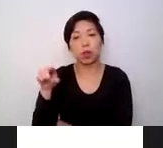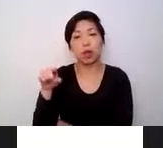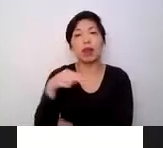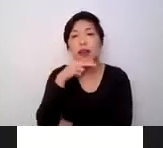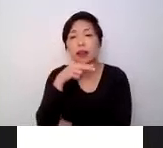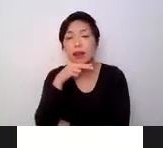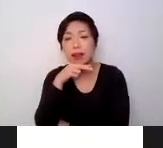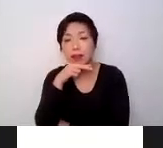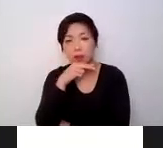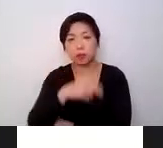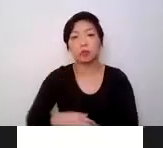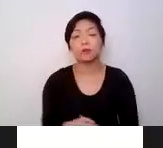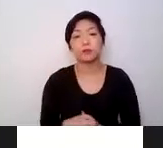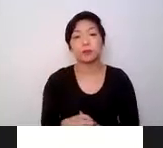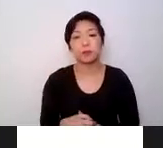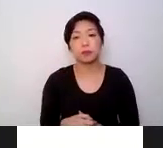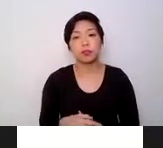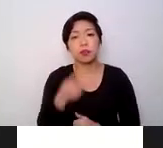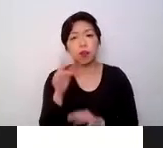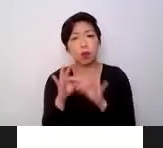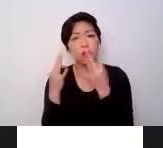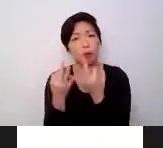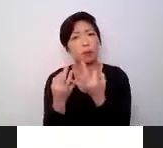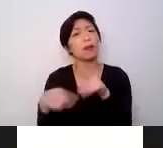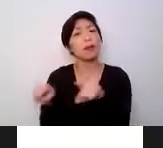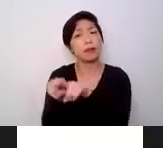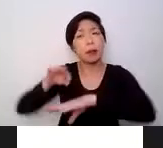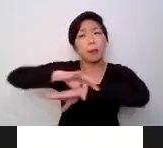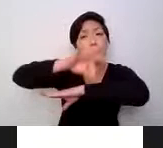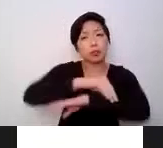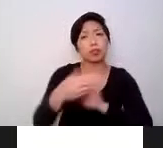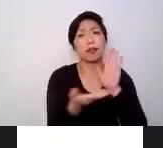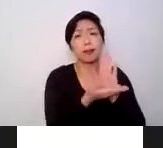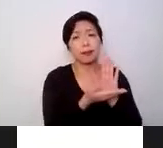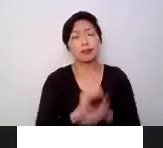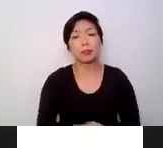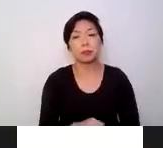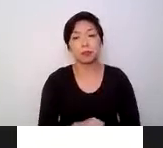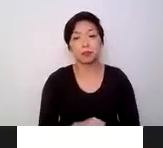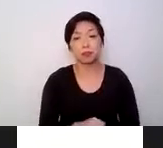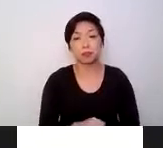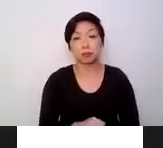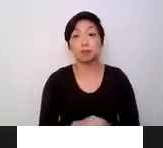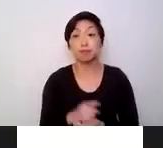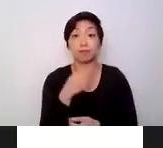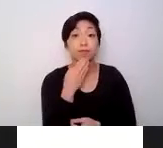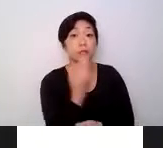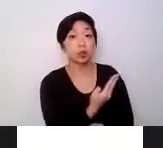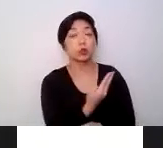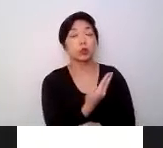Rubel relatou que o túmulo da sua família também era projeto da Lina Bobardi encomendado para o funeral da sua avó em